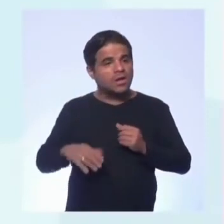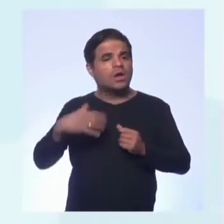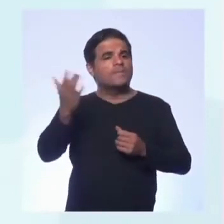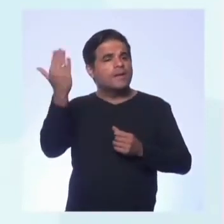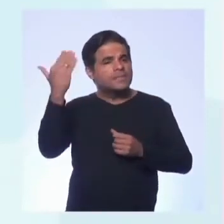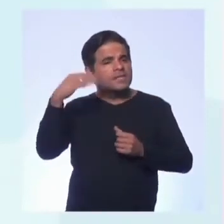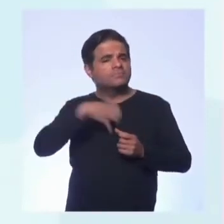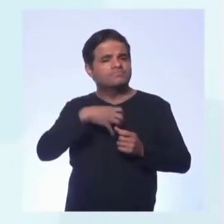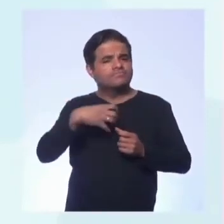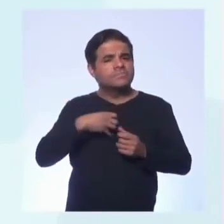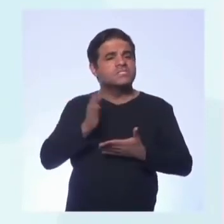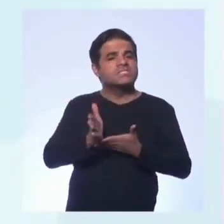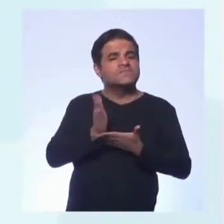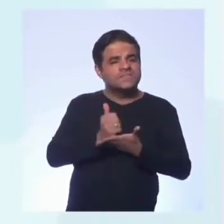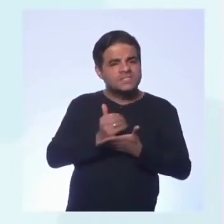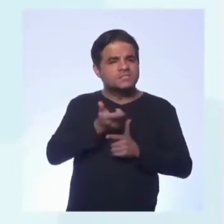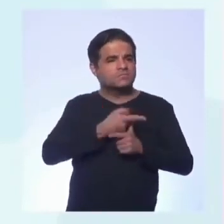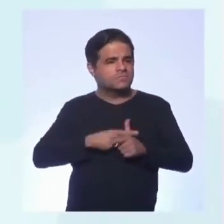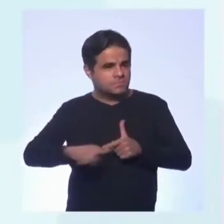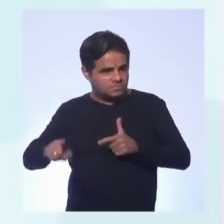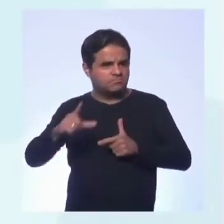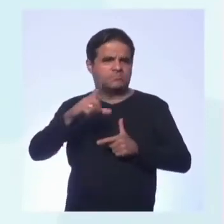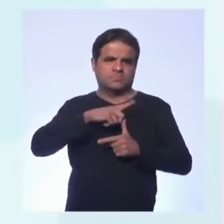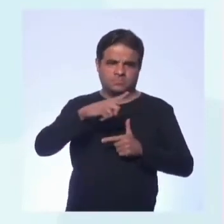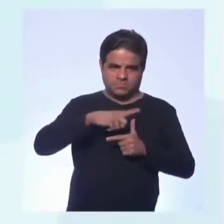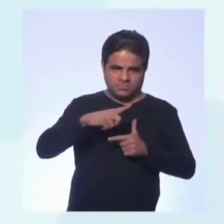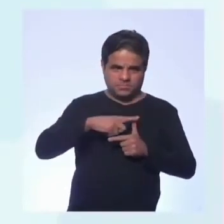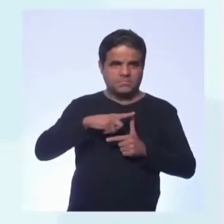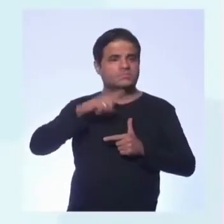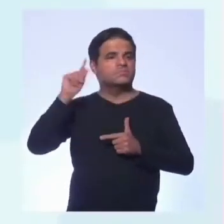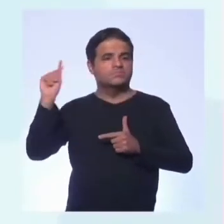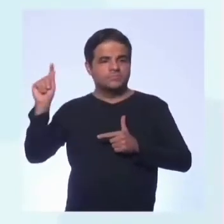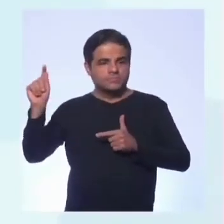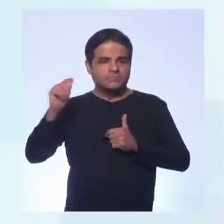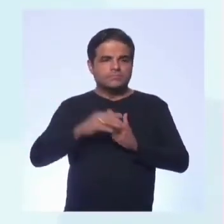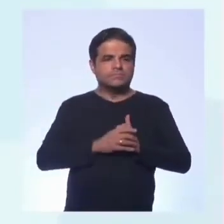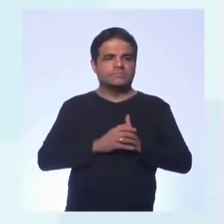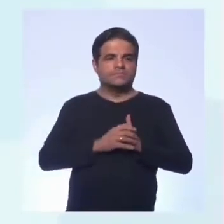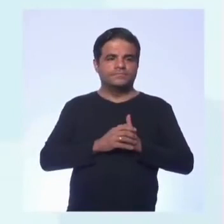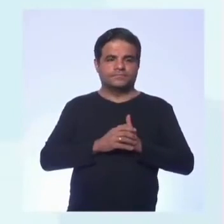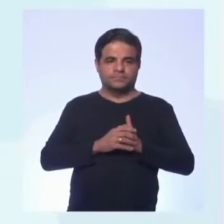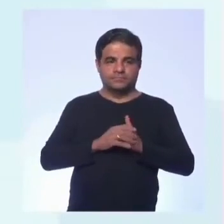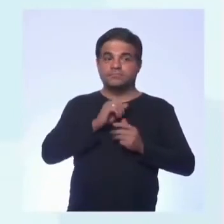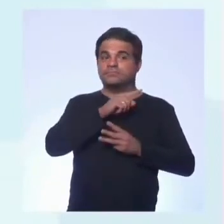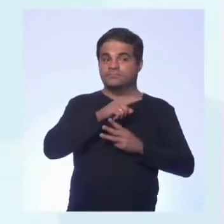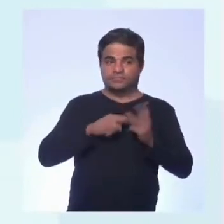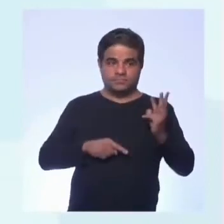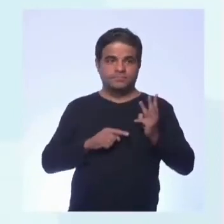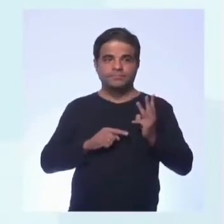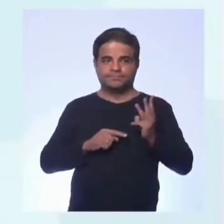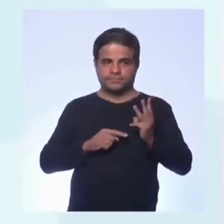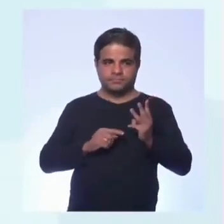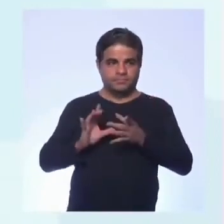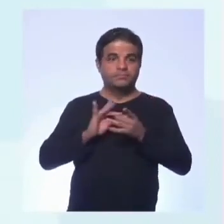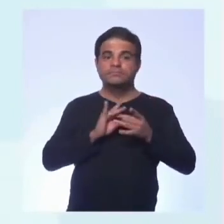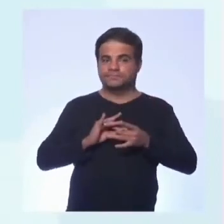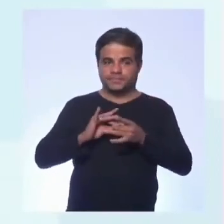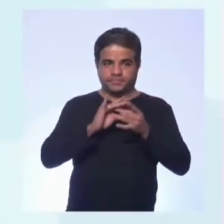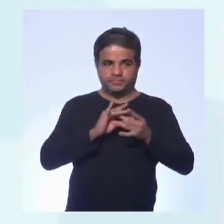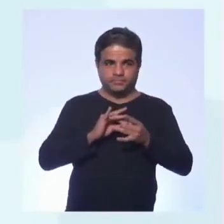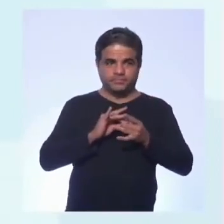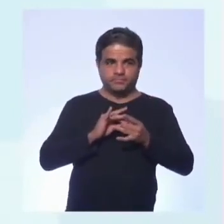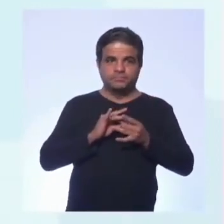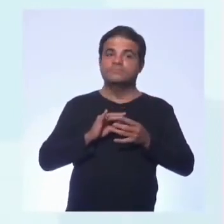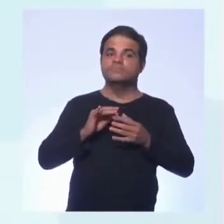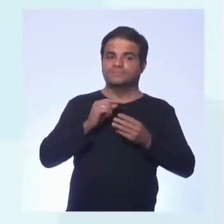que a Europa estava dividida. Nós vamos ter aqui a Tríplice Aliança, né,